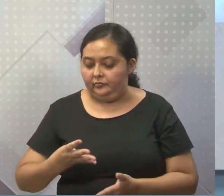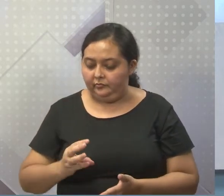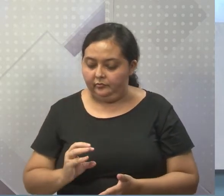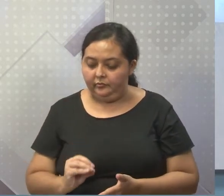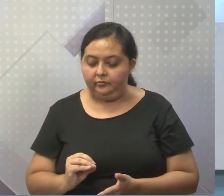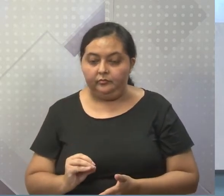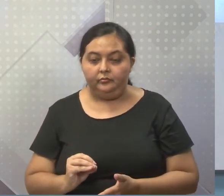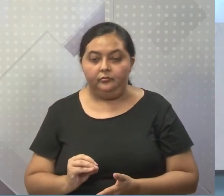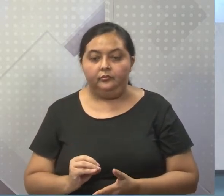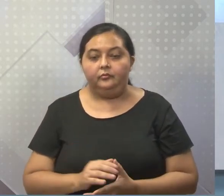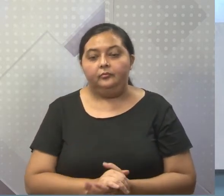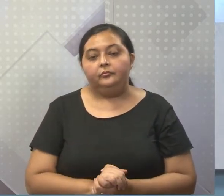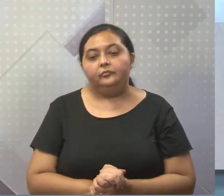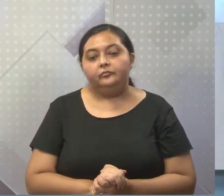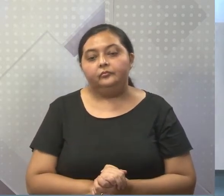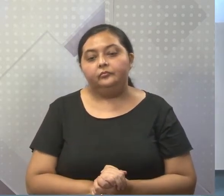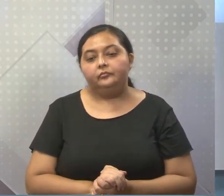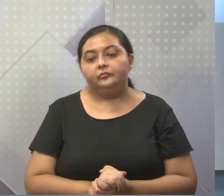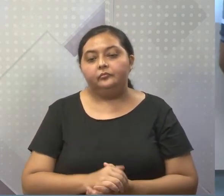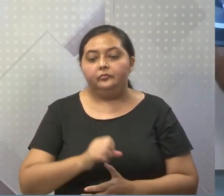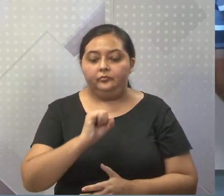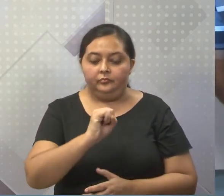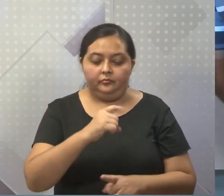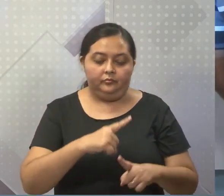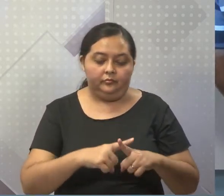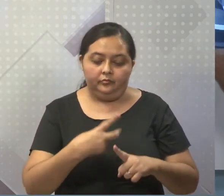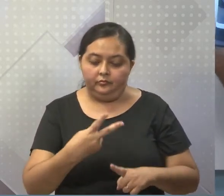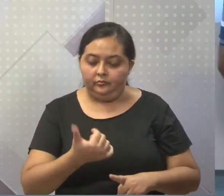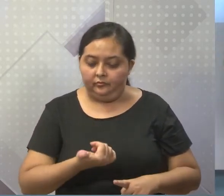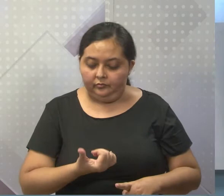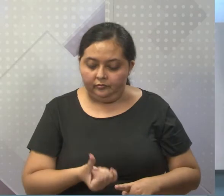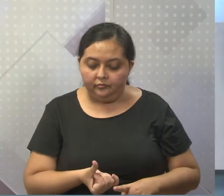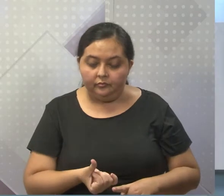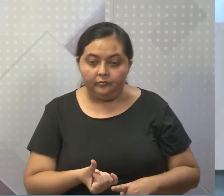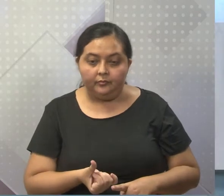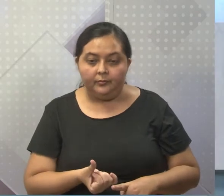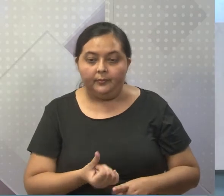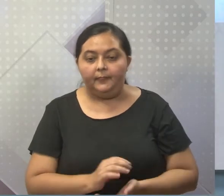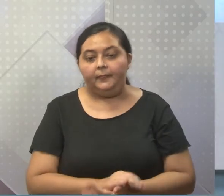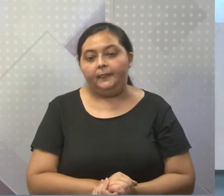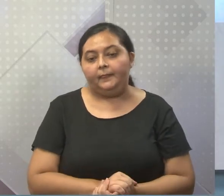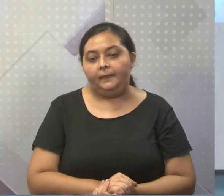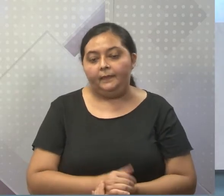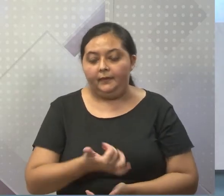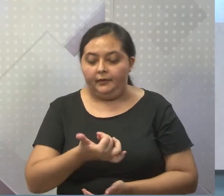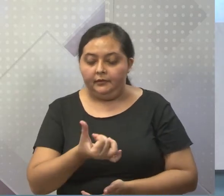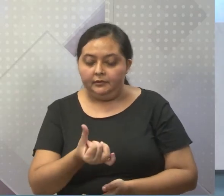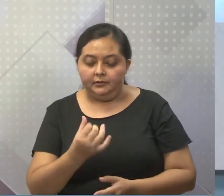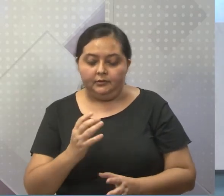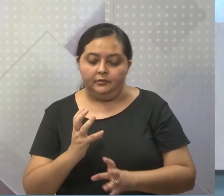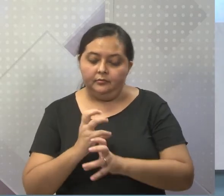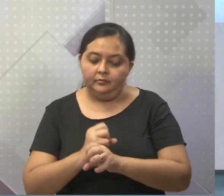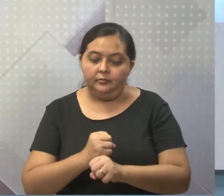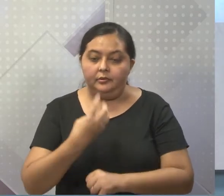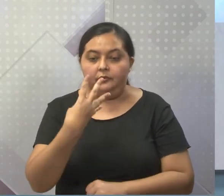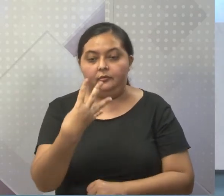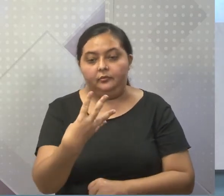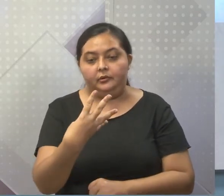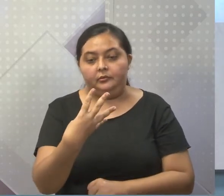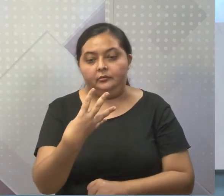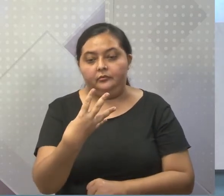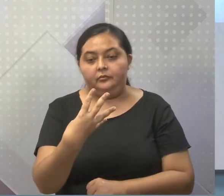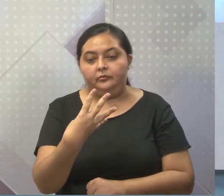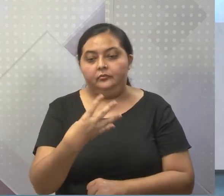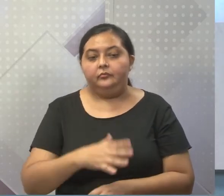40. 8 vezes 2, 16. 16 mais 4,